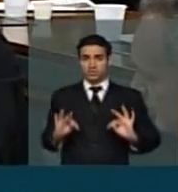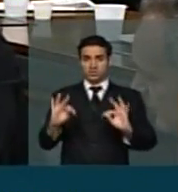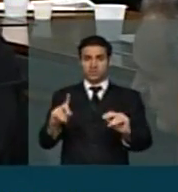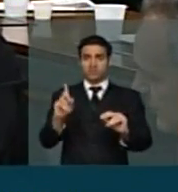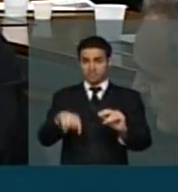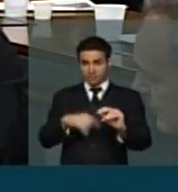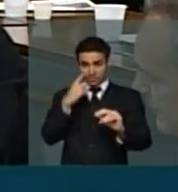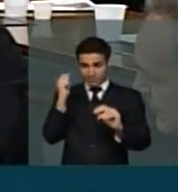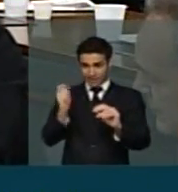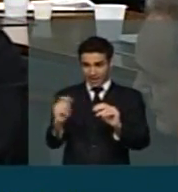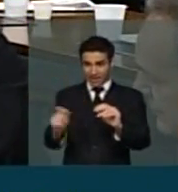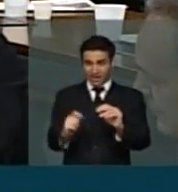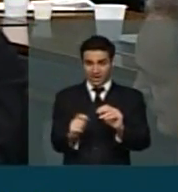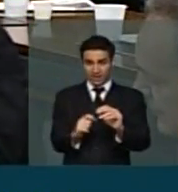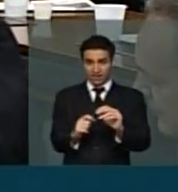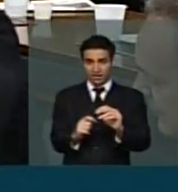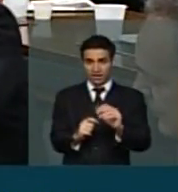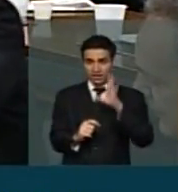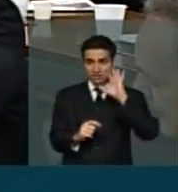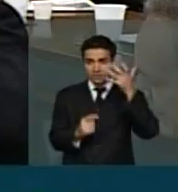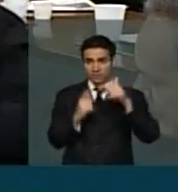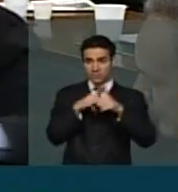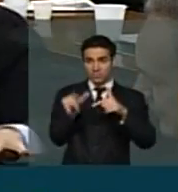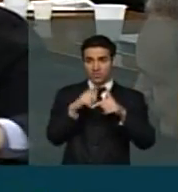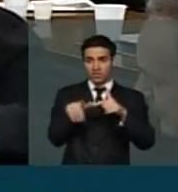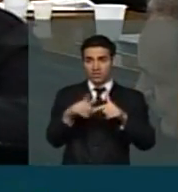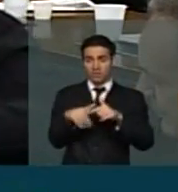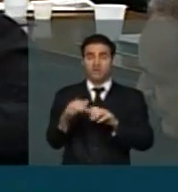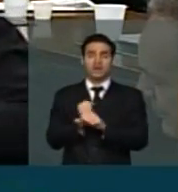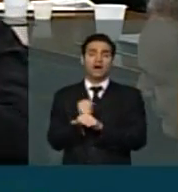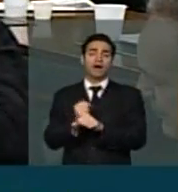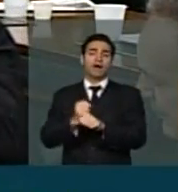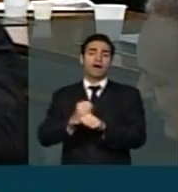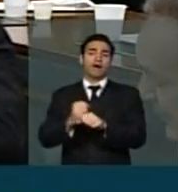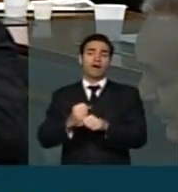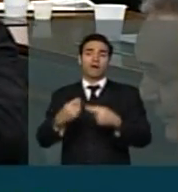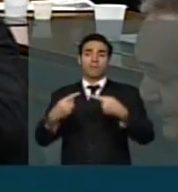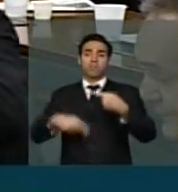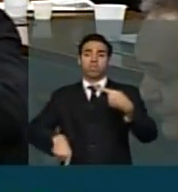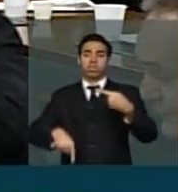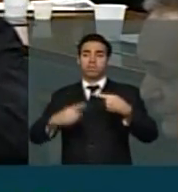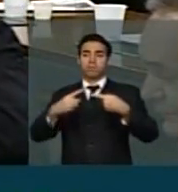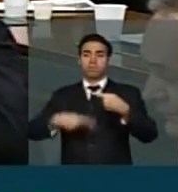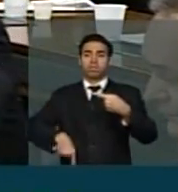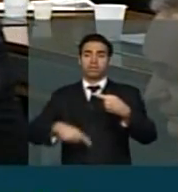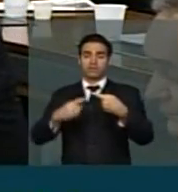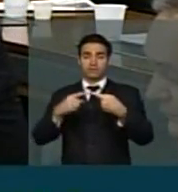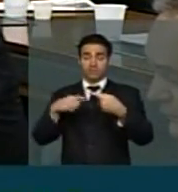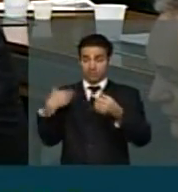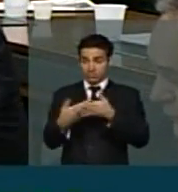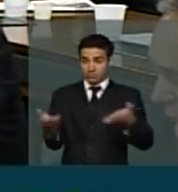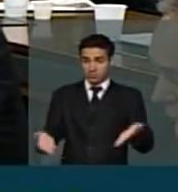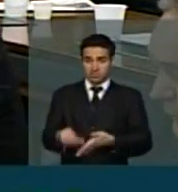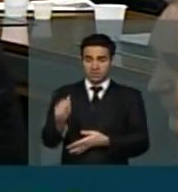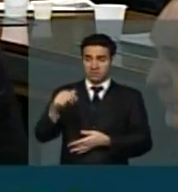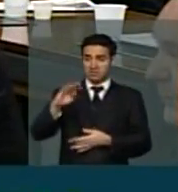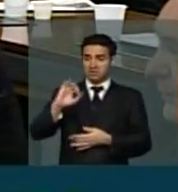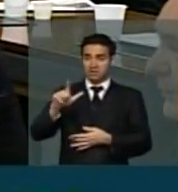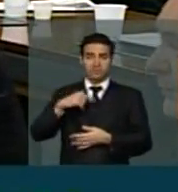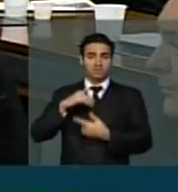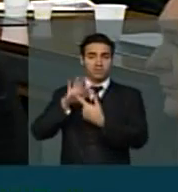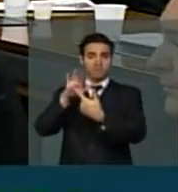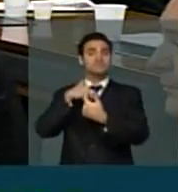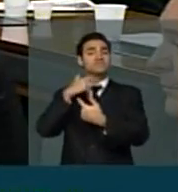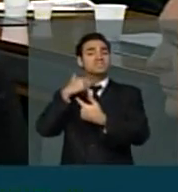é suficiente para resolver esse problema que se alonga há anos e que a Anatel até então não tinha mostrado uma vontade